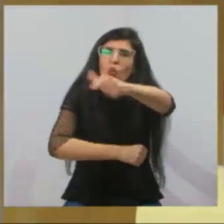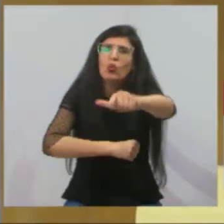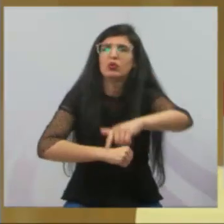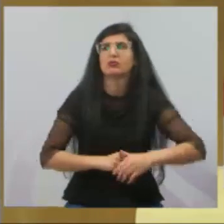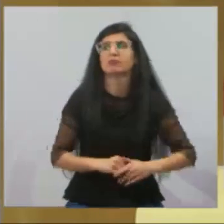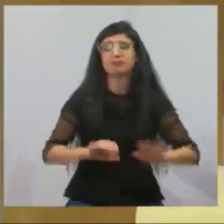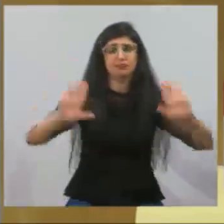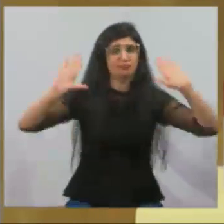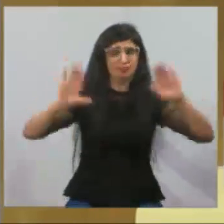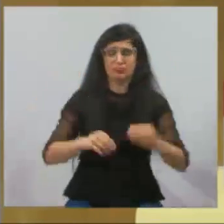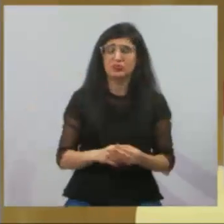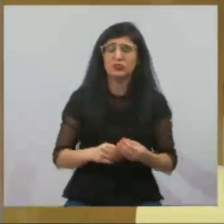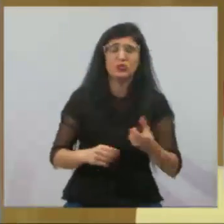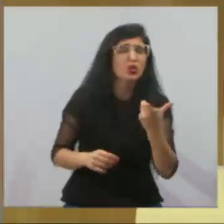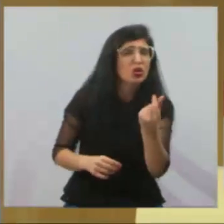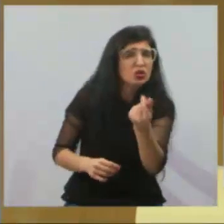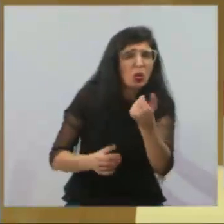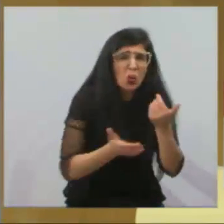aí a partir de